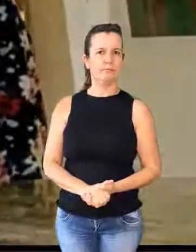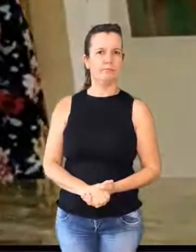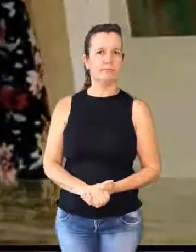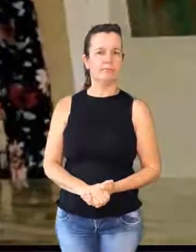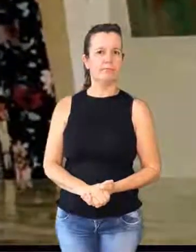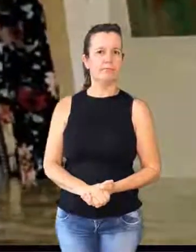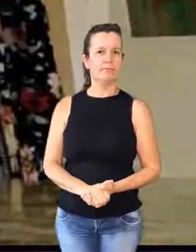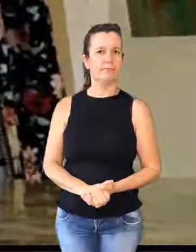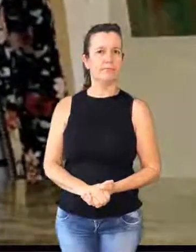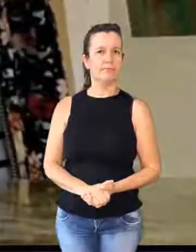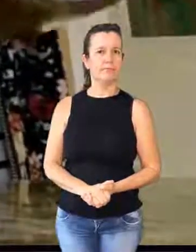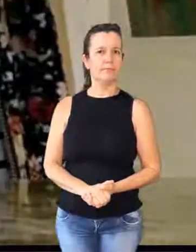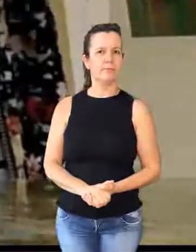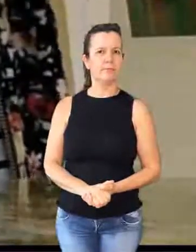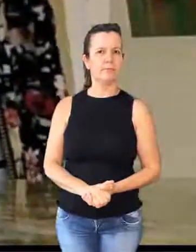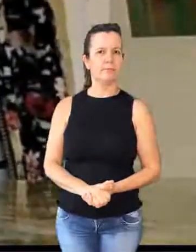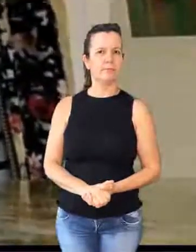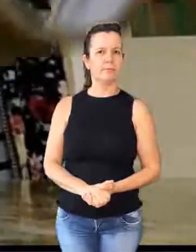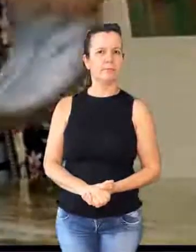solte, tá?